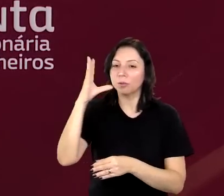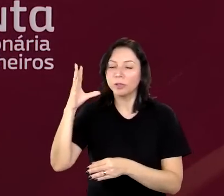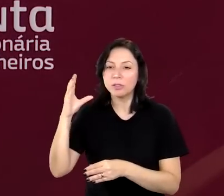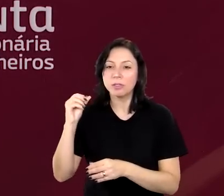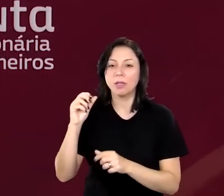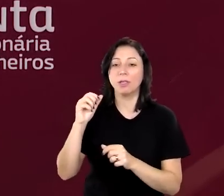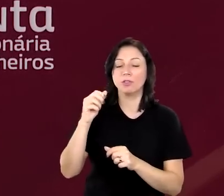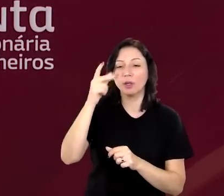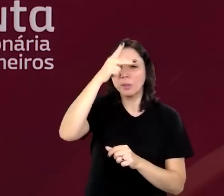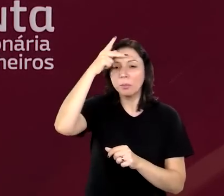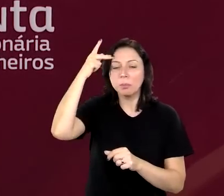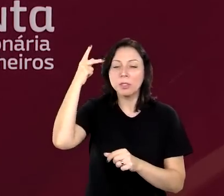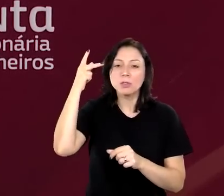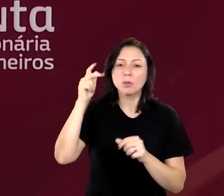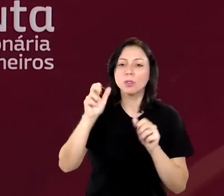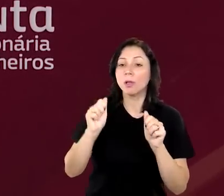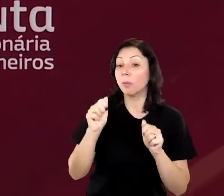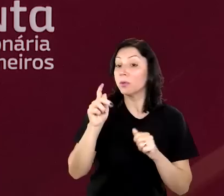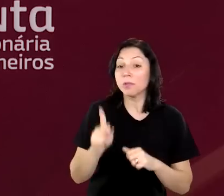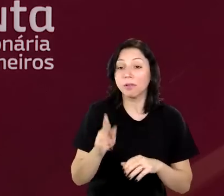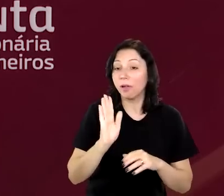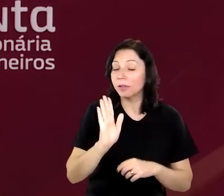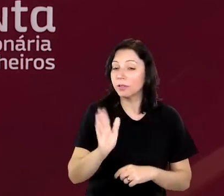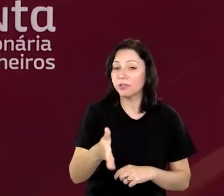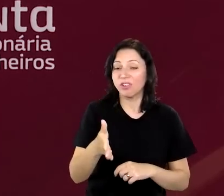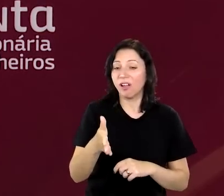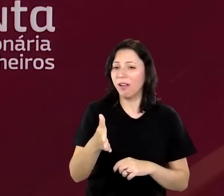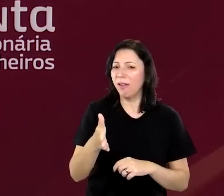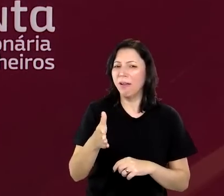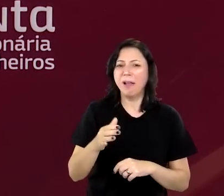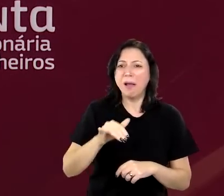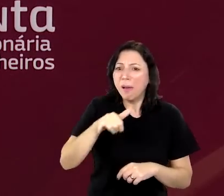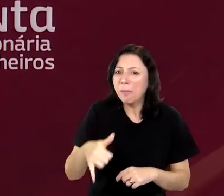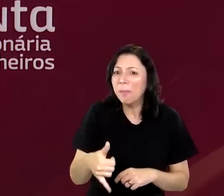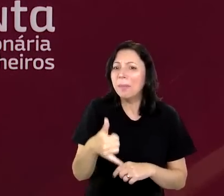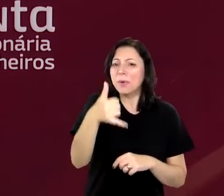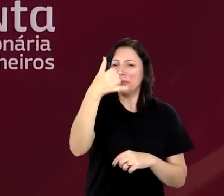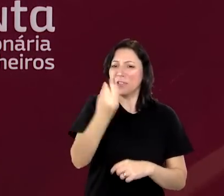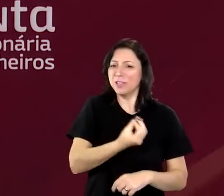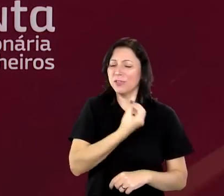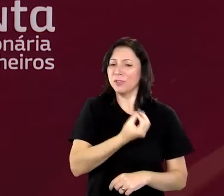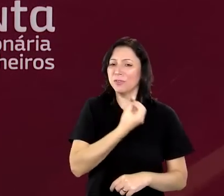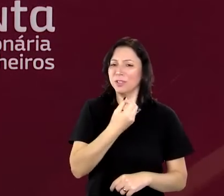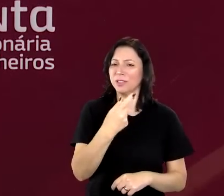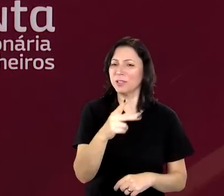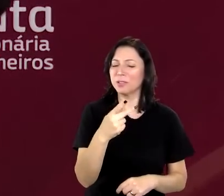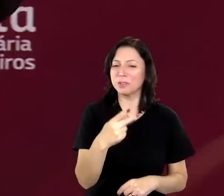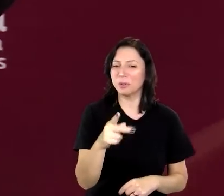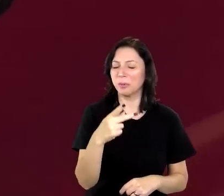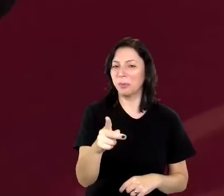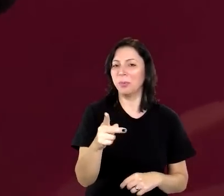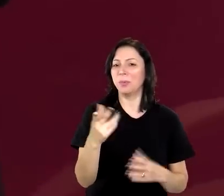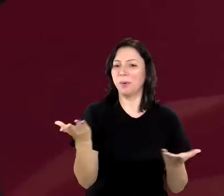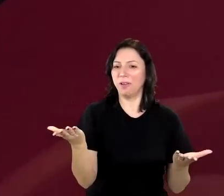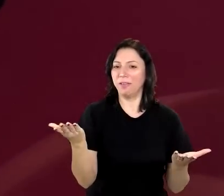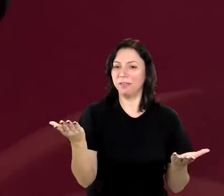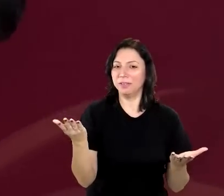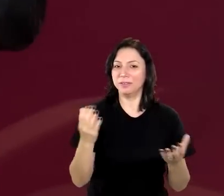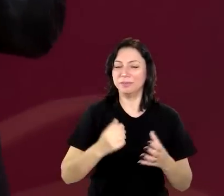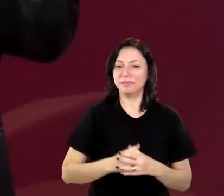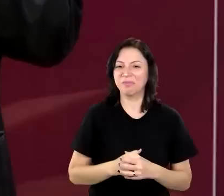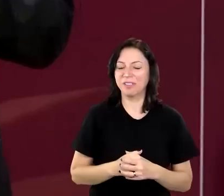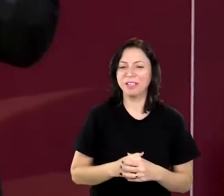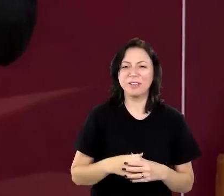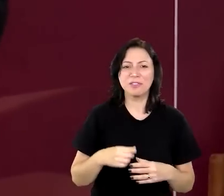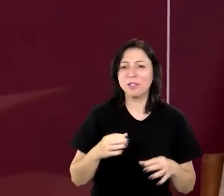aposentadoria. Não vá jogar dominó, não vá ficar fazendo viagem para lugar que você não gosta para impressionar pessoas